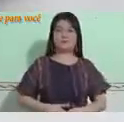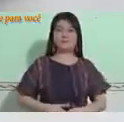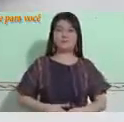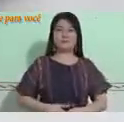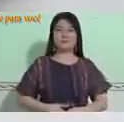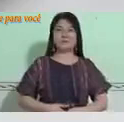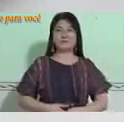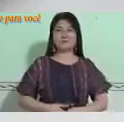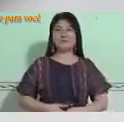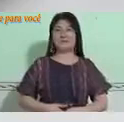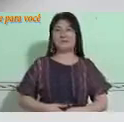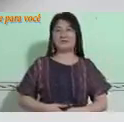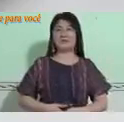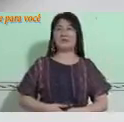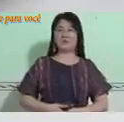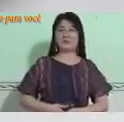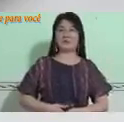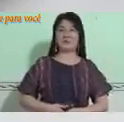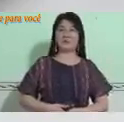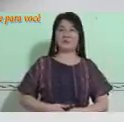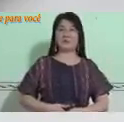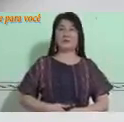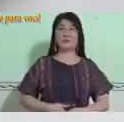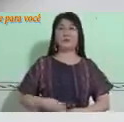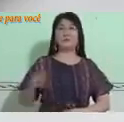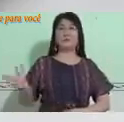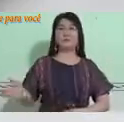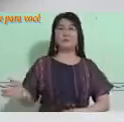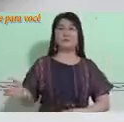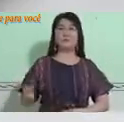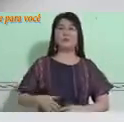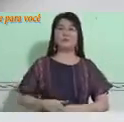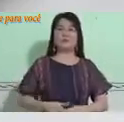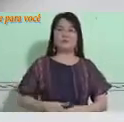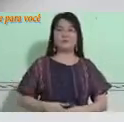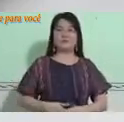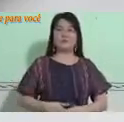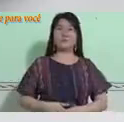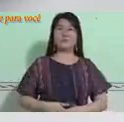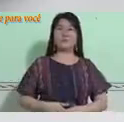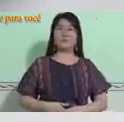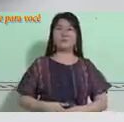de infecção por AIDS, vírgula, em casos de exposição ao vírus, ponto e vírgula,